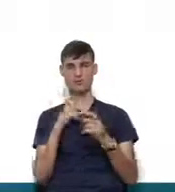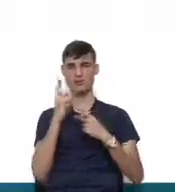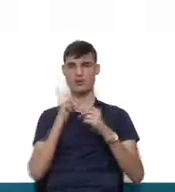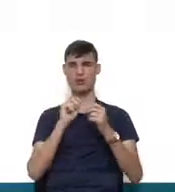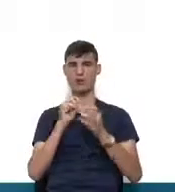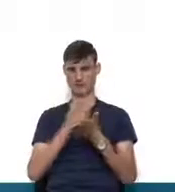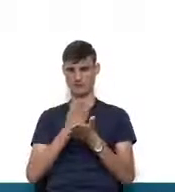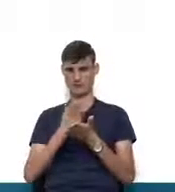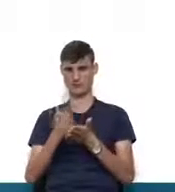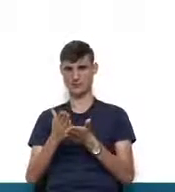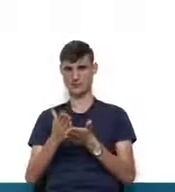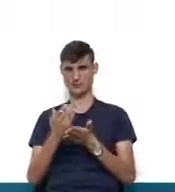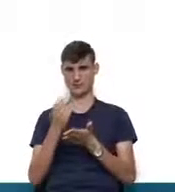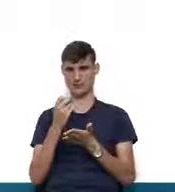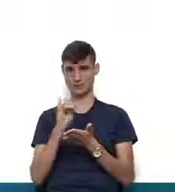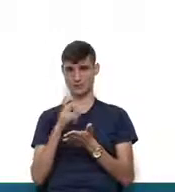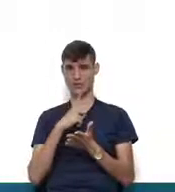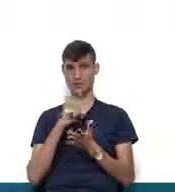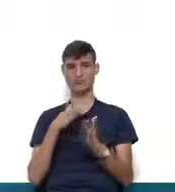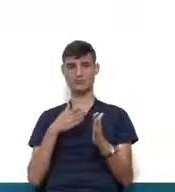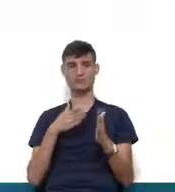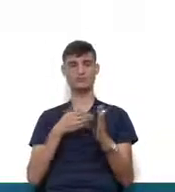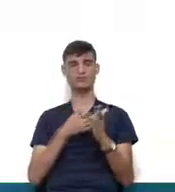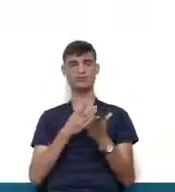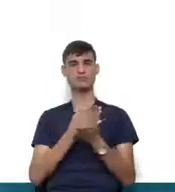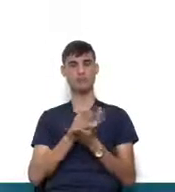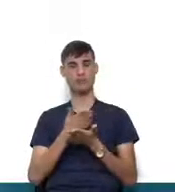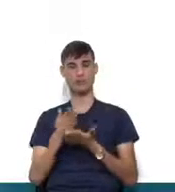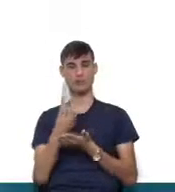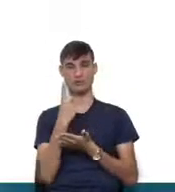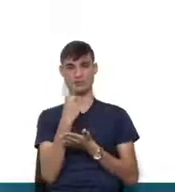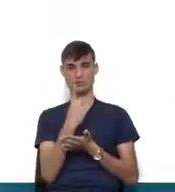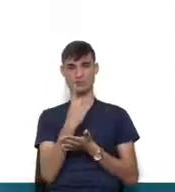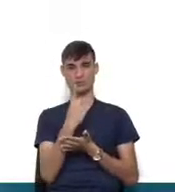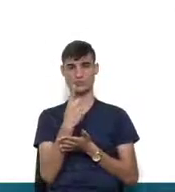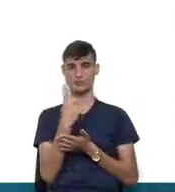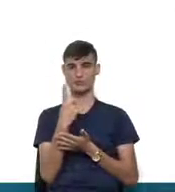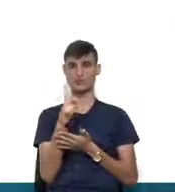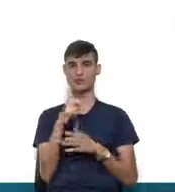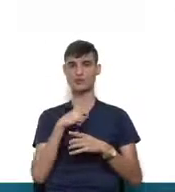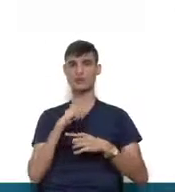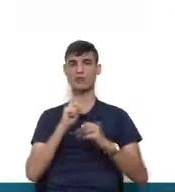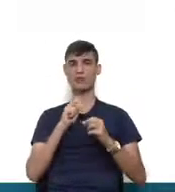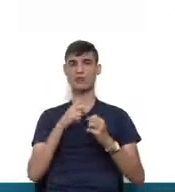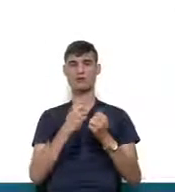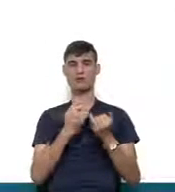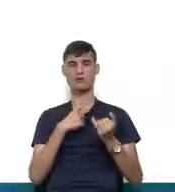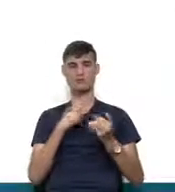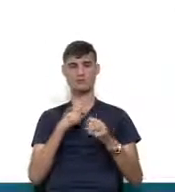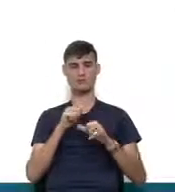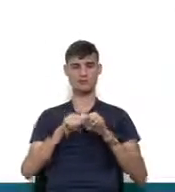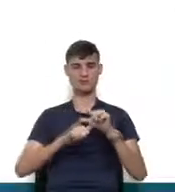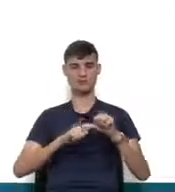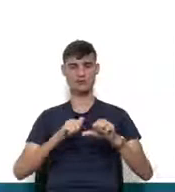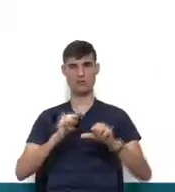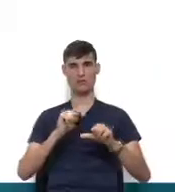série... Quando ela tende ao infinito, ela inicia em 1. Aqui, no caso, nós estamos falando de uma série